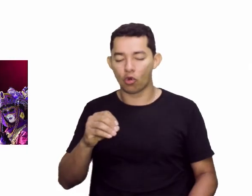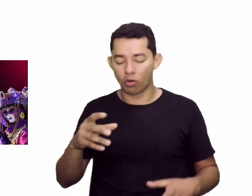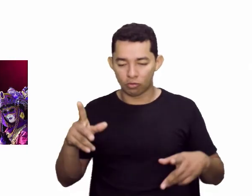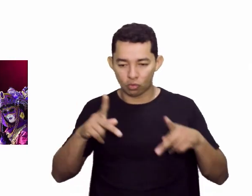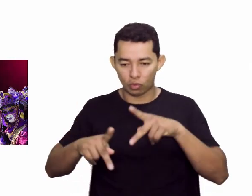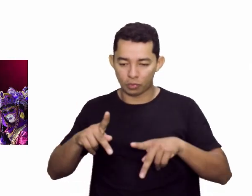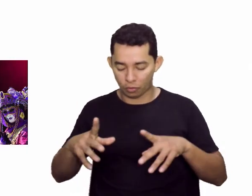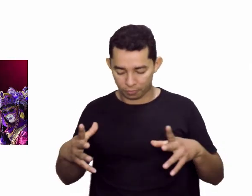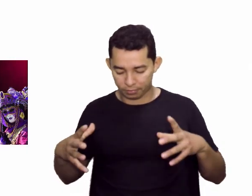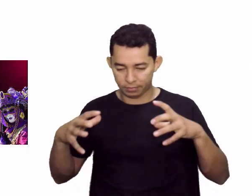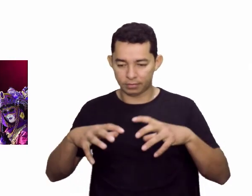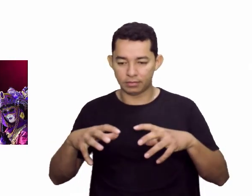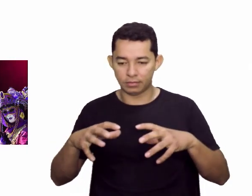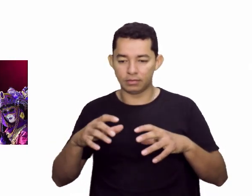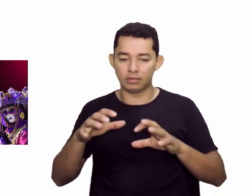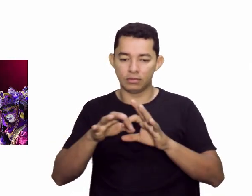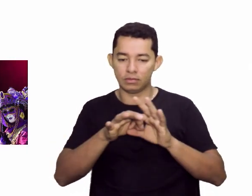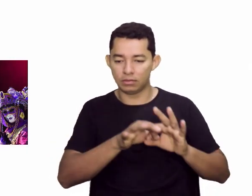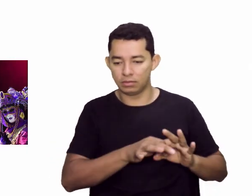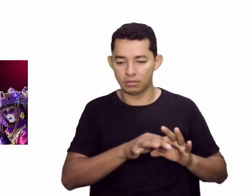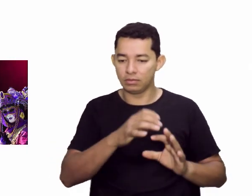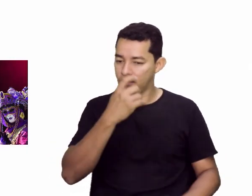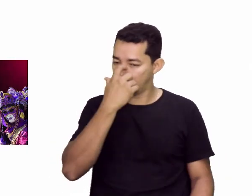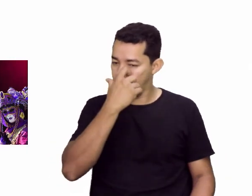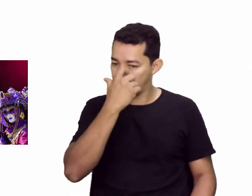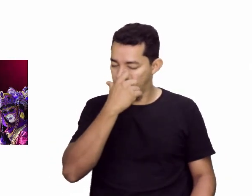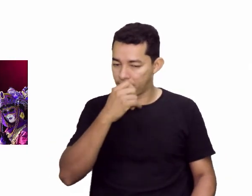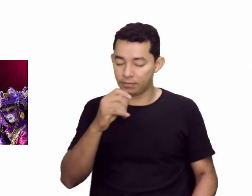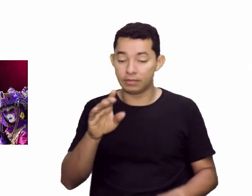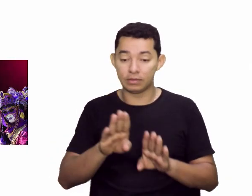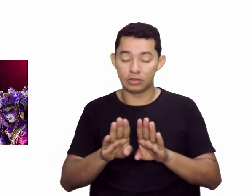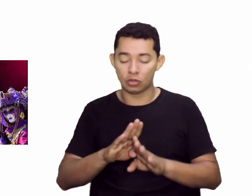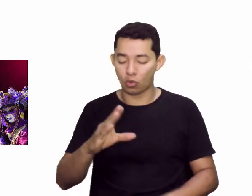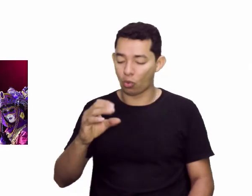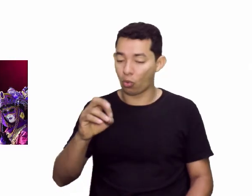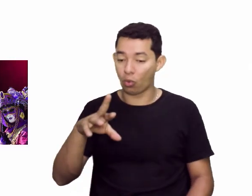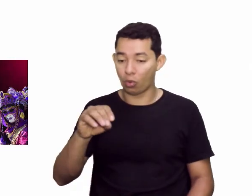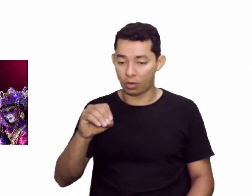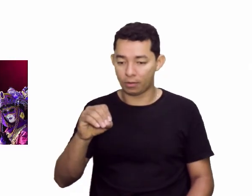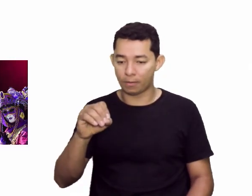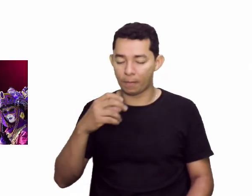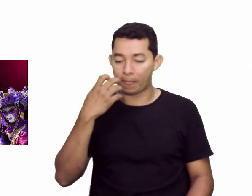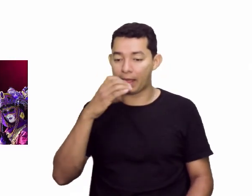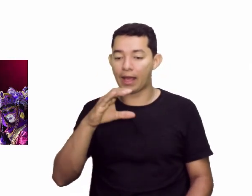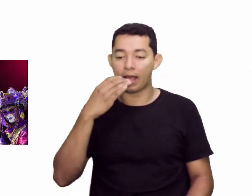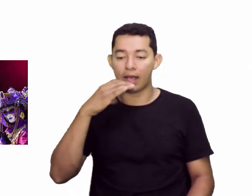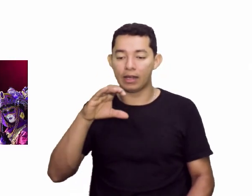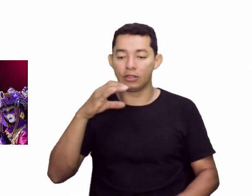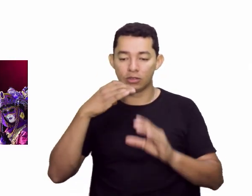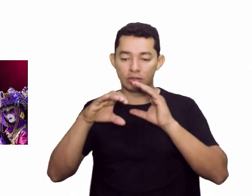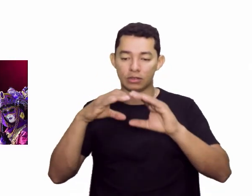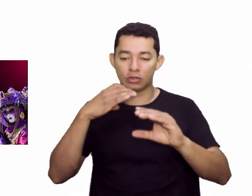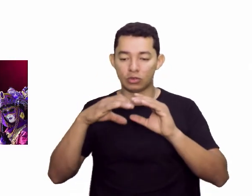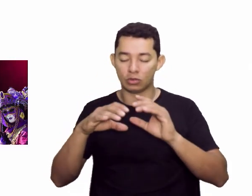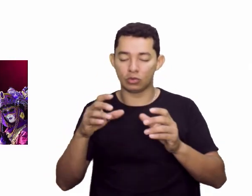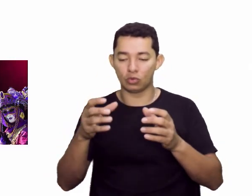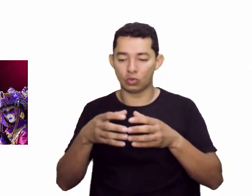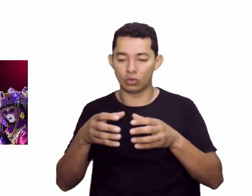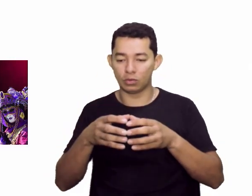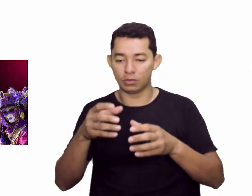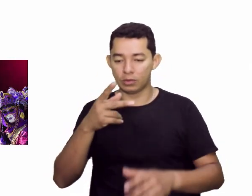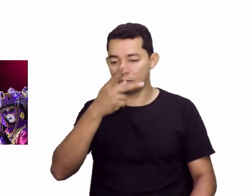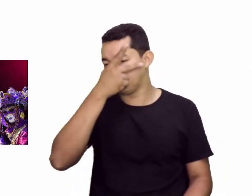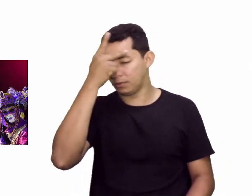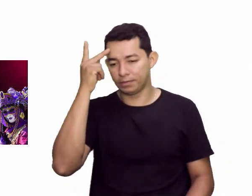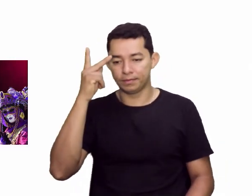contextualizava a ação. O coro, o grupo de cantores, o grupo de pessoas ali que estavam ali